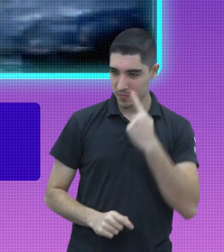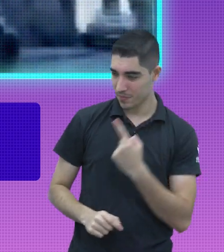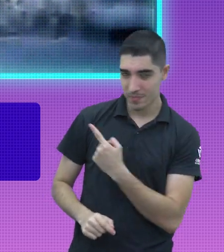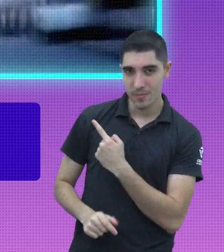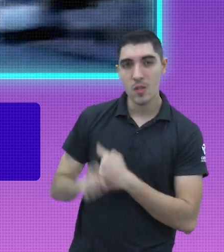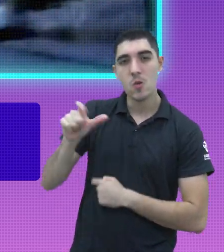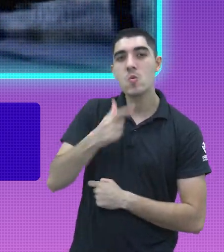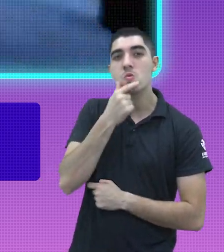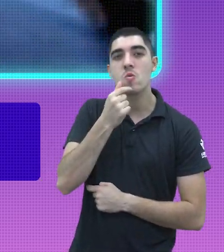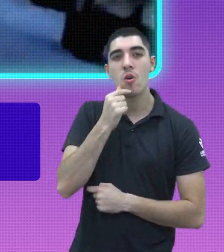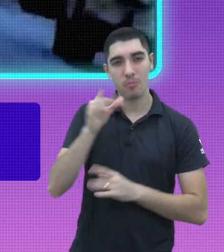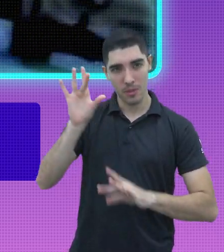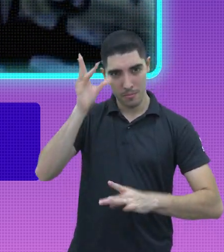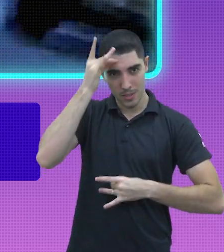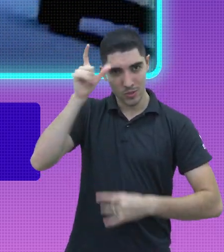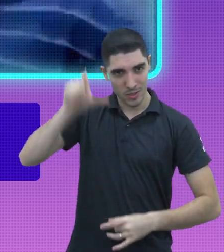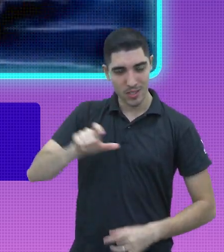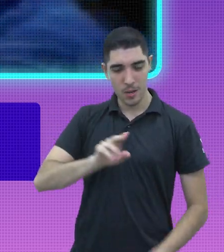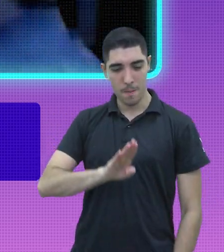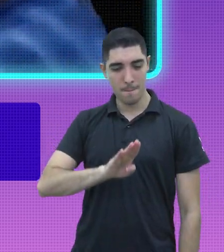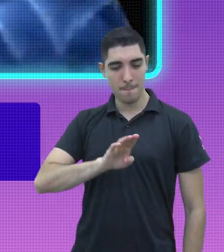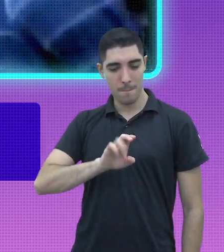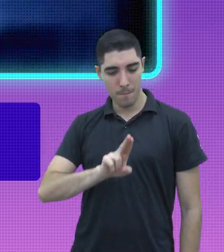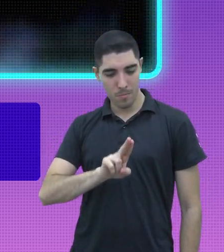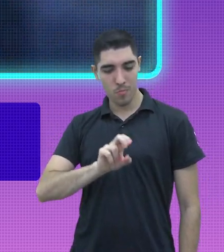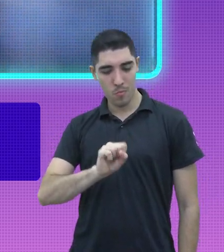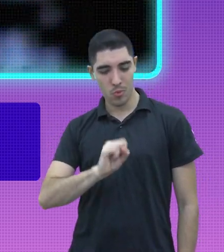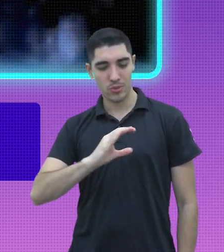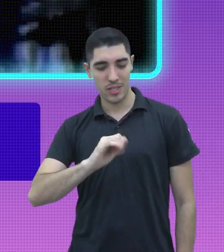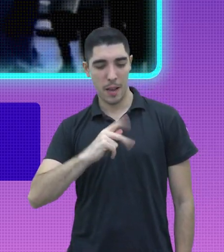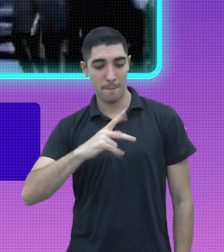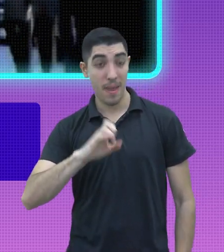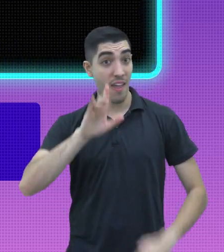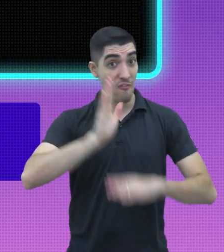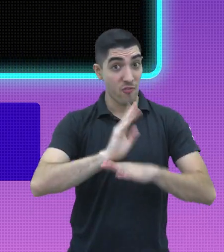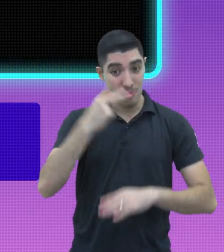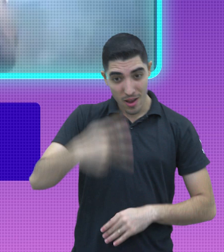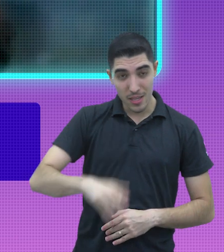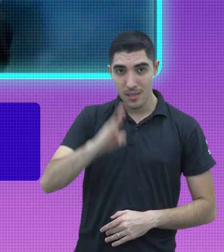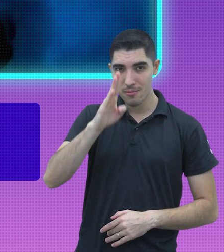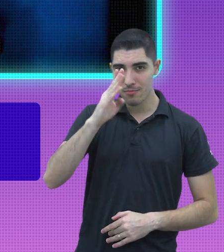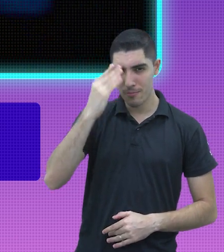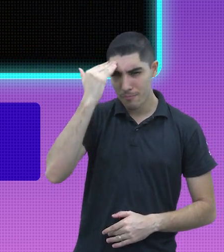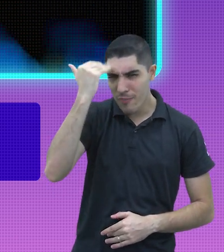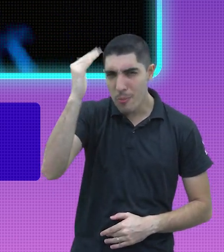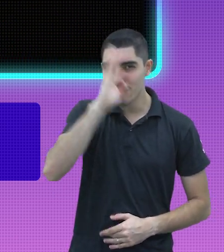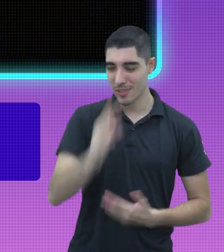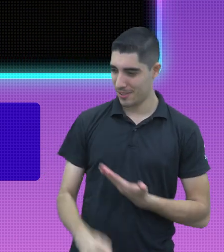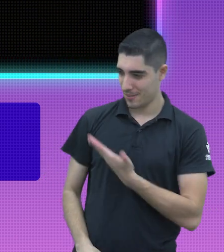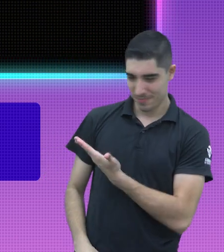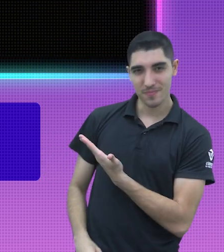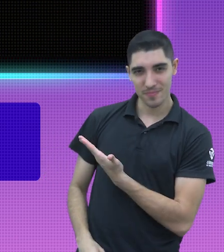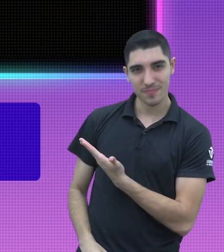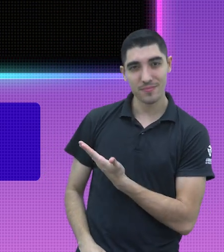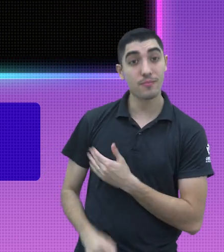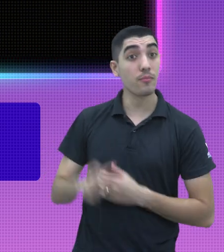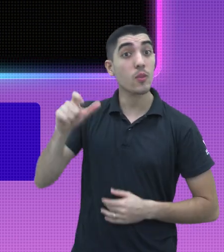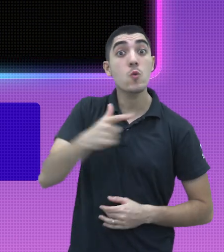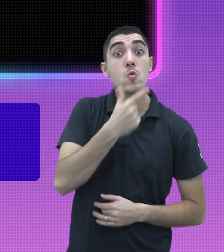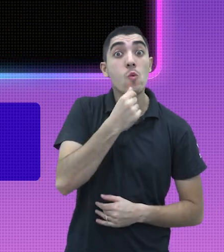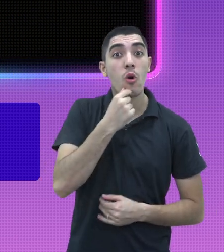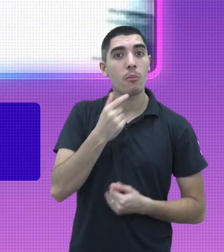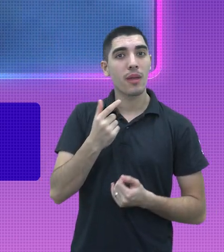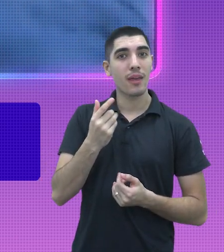né? Se a gente for pensar, citar aqui um clássico do cinema brasileiro, a gente tem Cidade de Deus. E o Buscapé, quando ele ganha